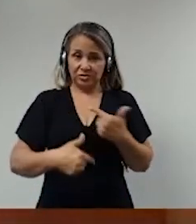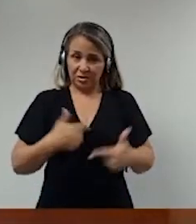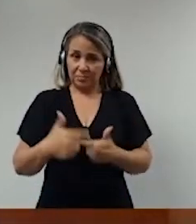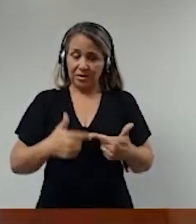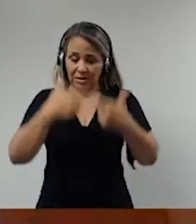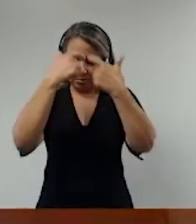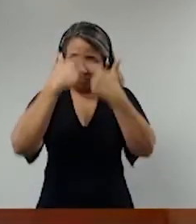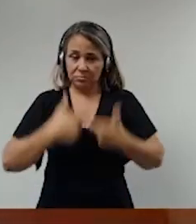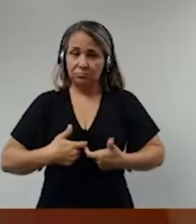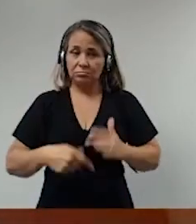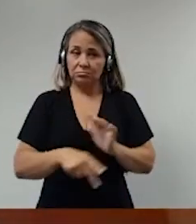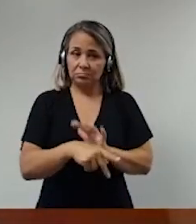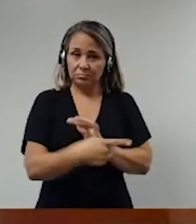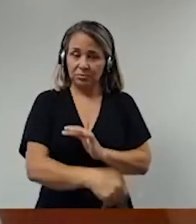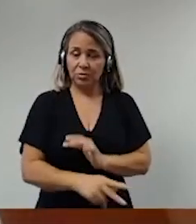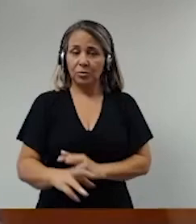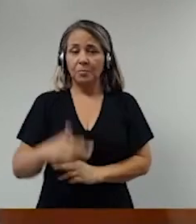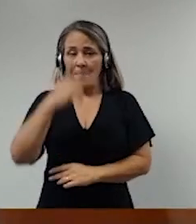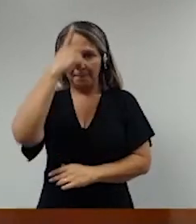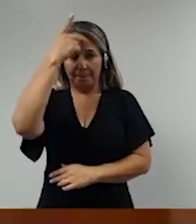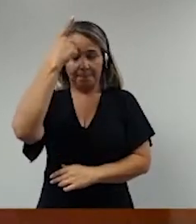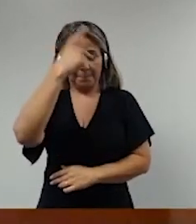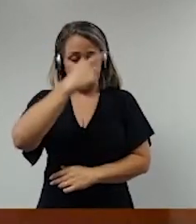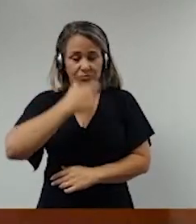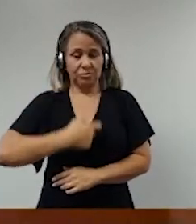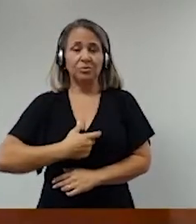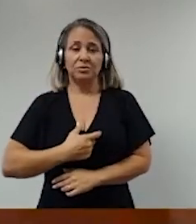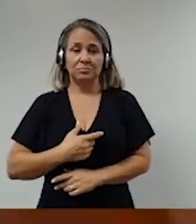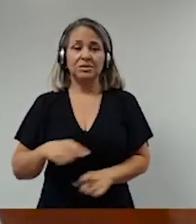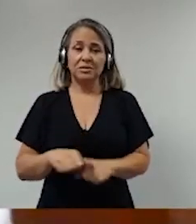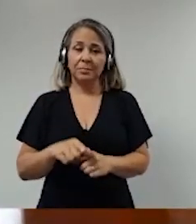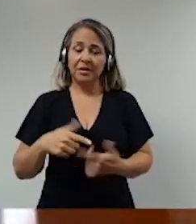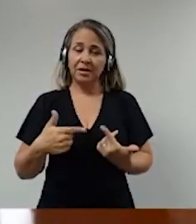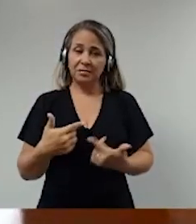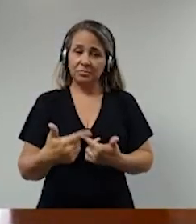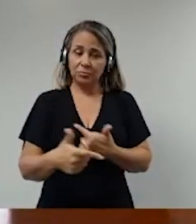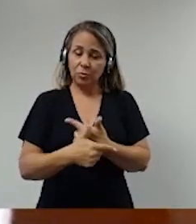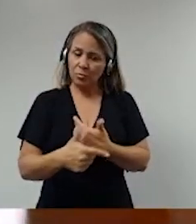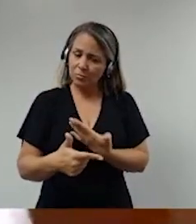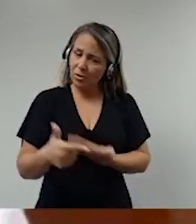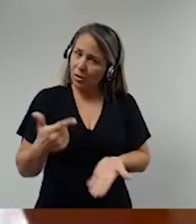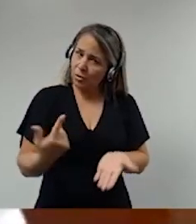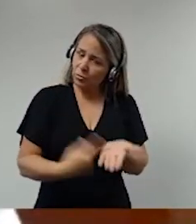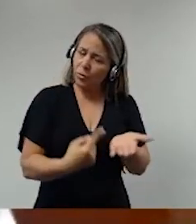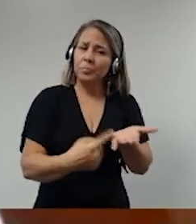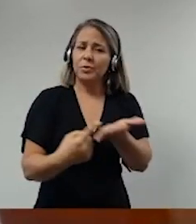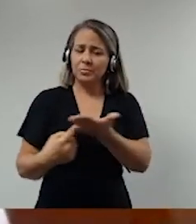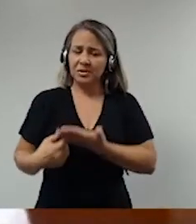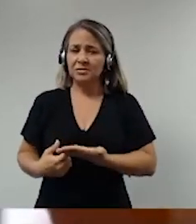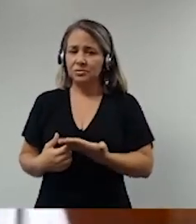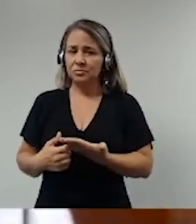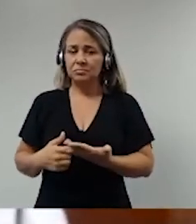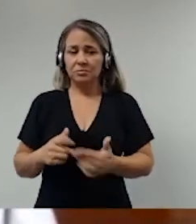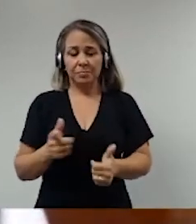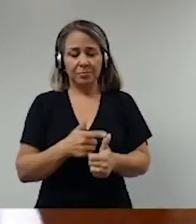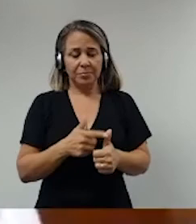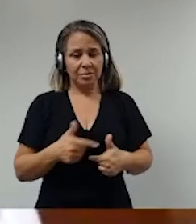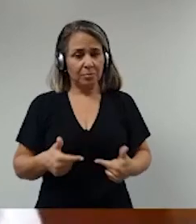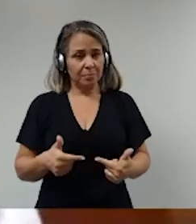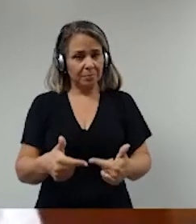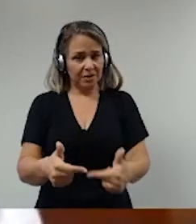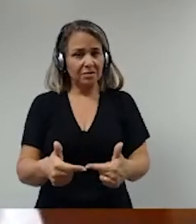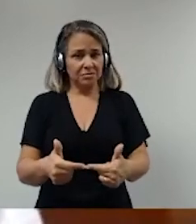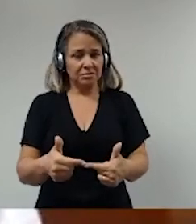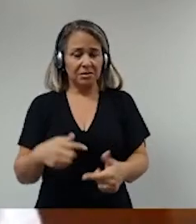nossos atos enquanto indivíduos e também nossas dinâmicas institucionais. Então, a primeira coisa, eu acho que um passo importante que a